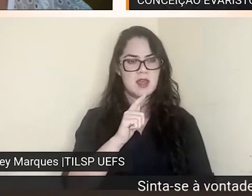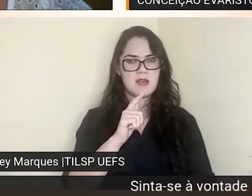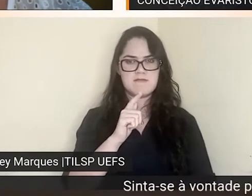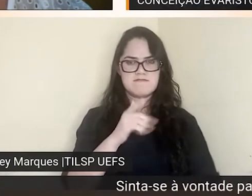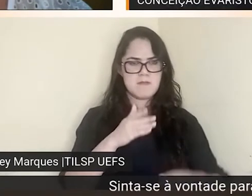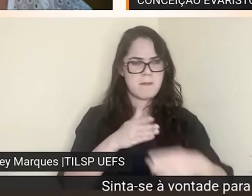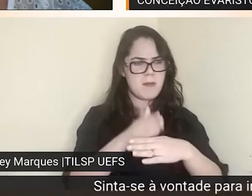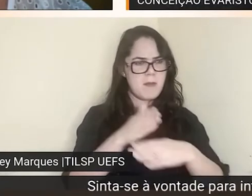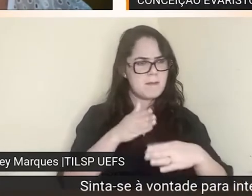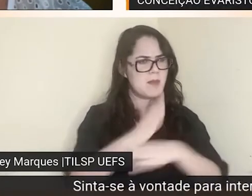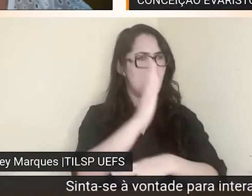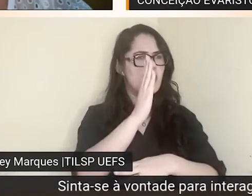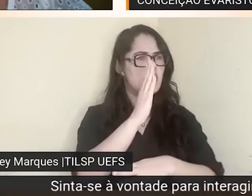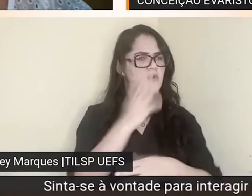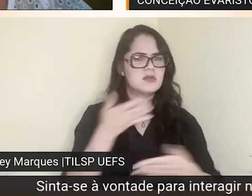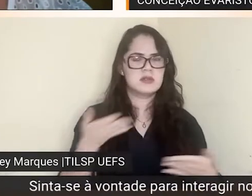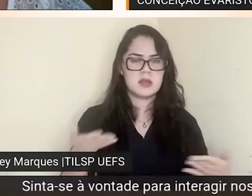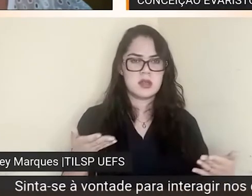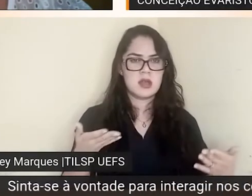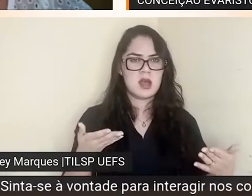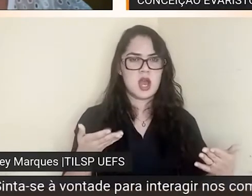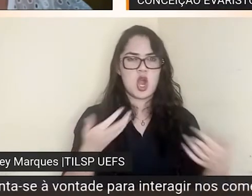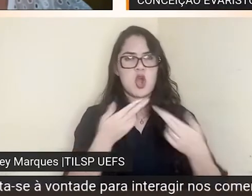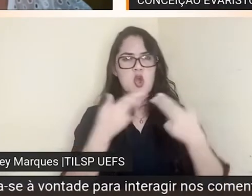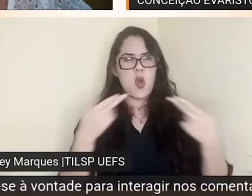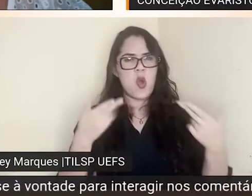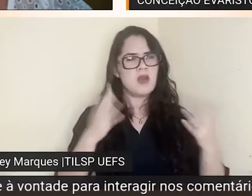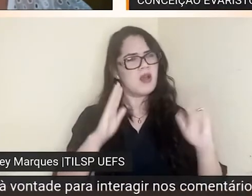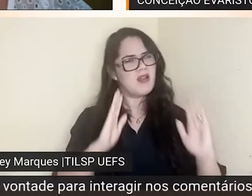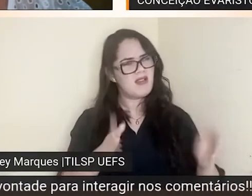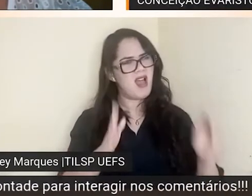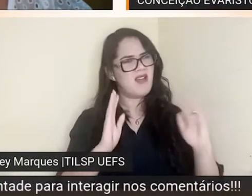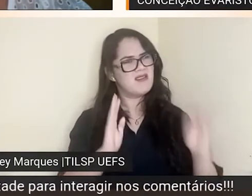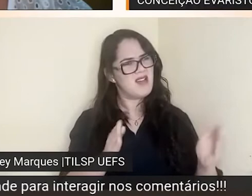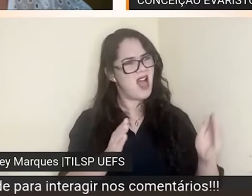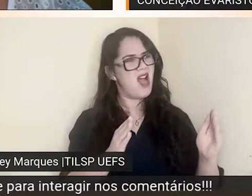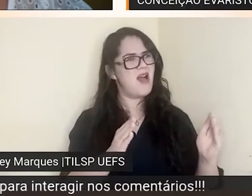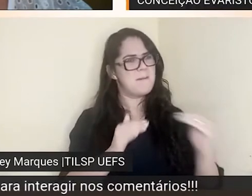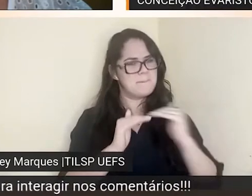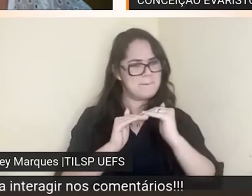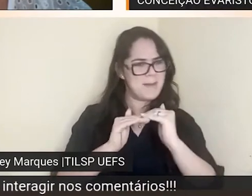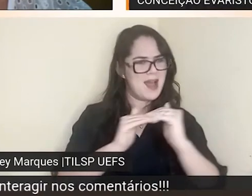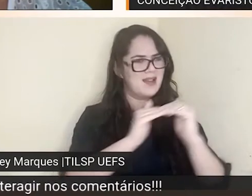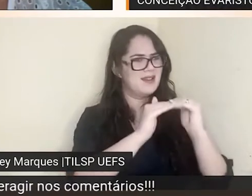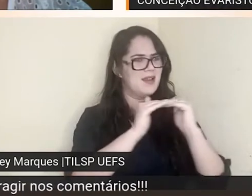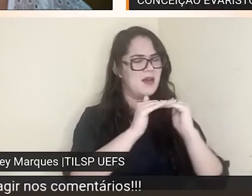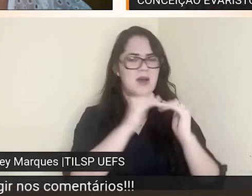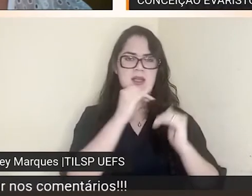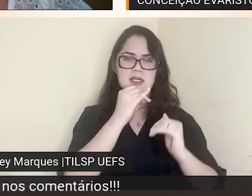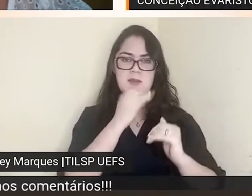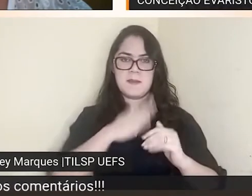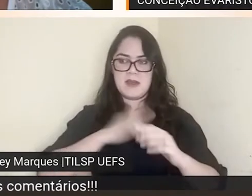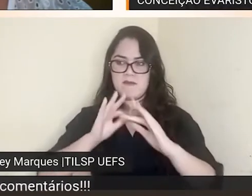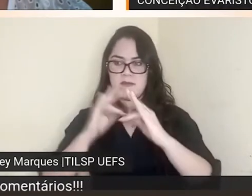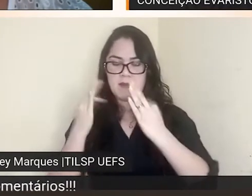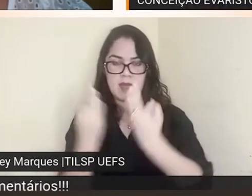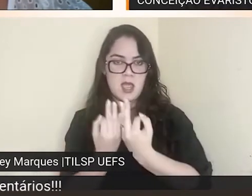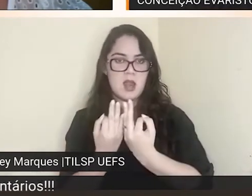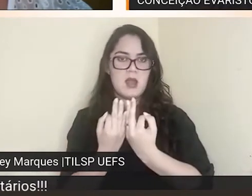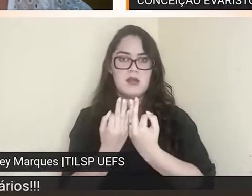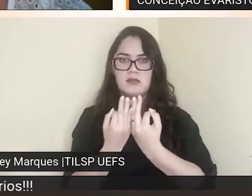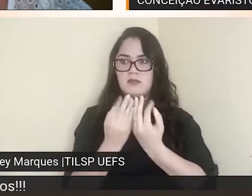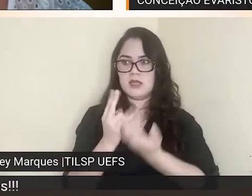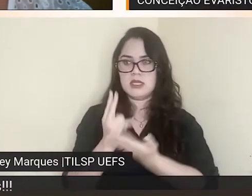pré-estabelecidos. Então, toda a minha família, todas as mulheres que me antecederam foram mulheres